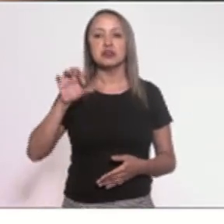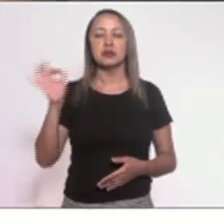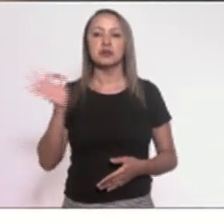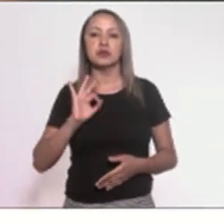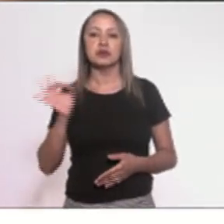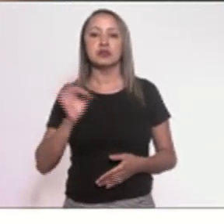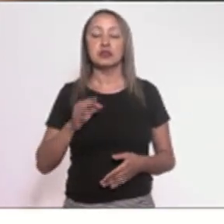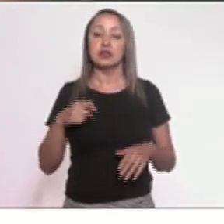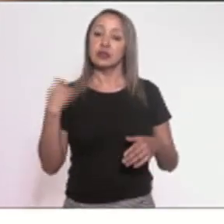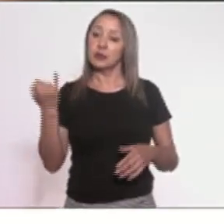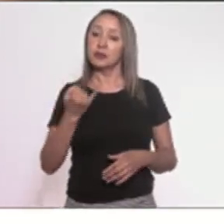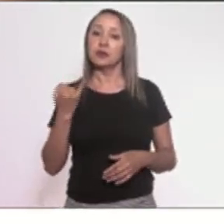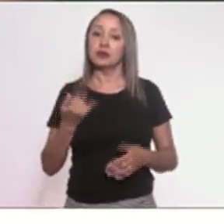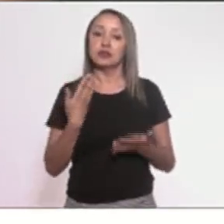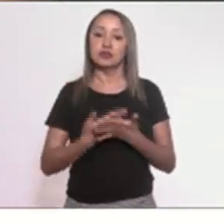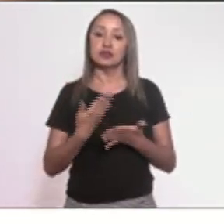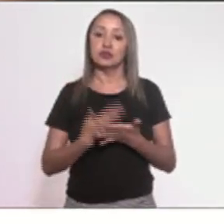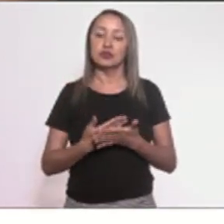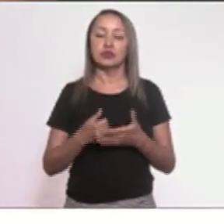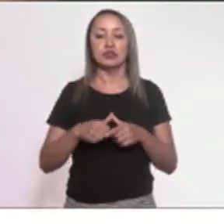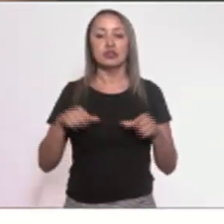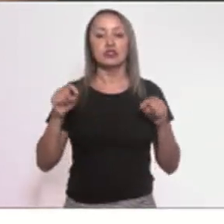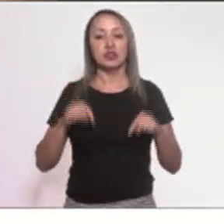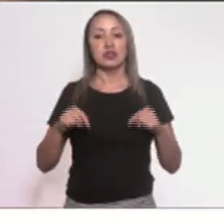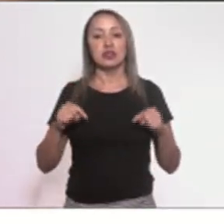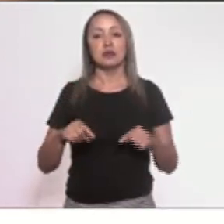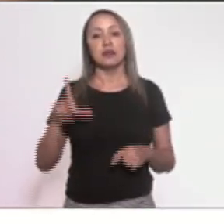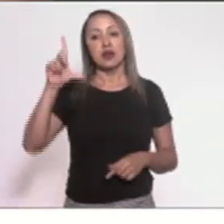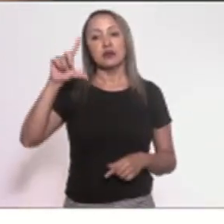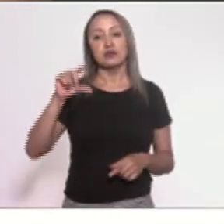estudo venha para casa para que nós possamos reduzir